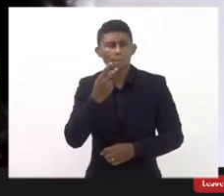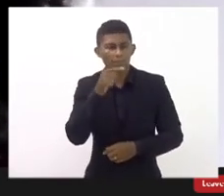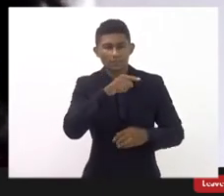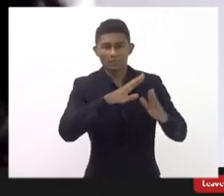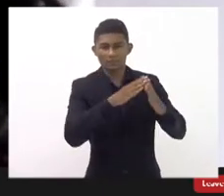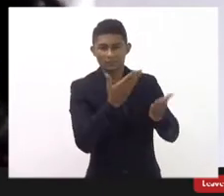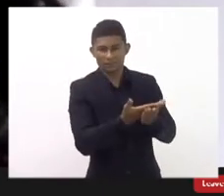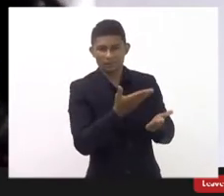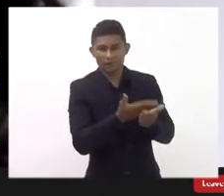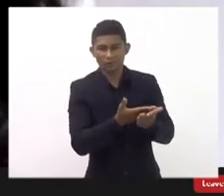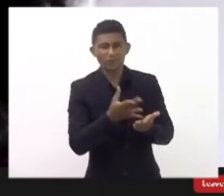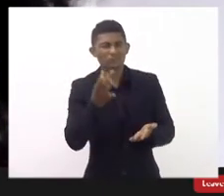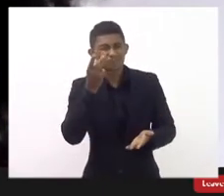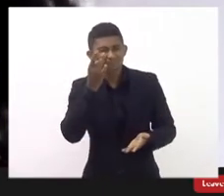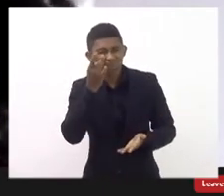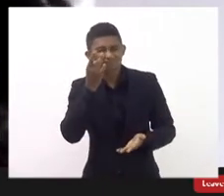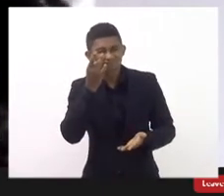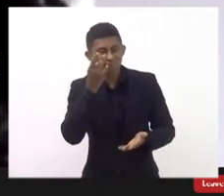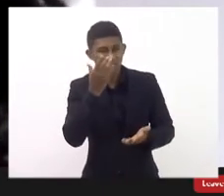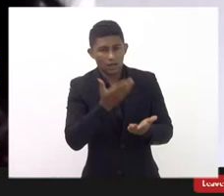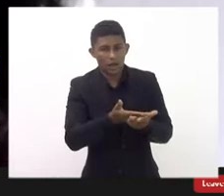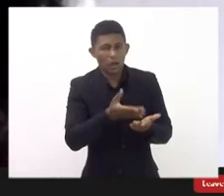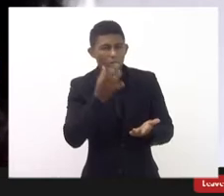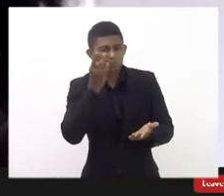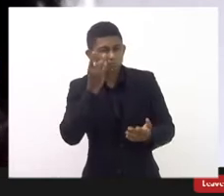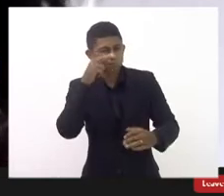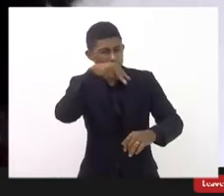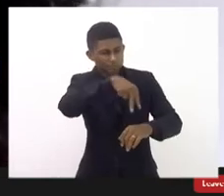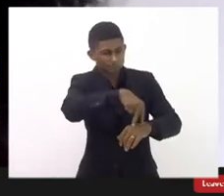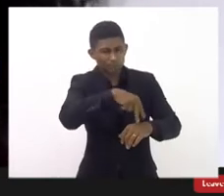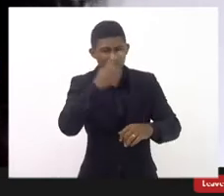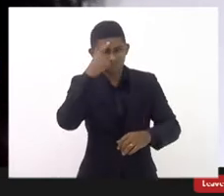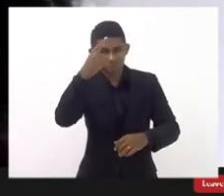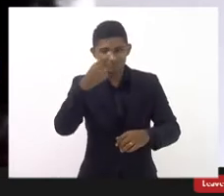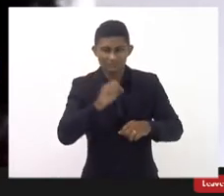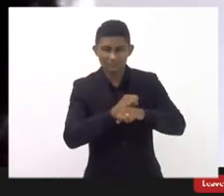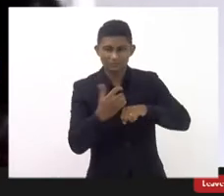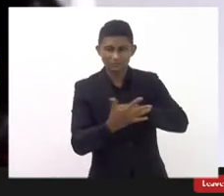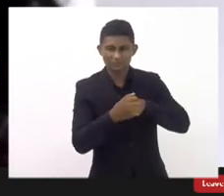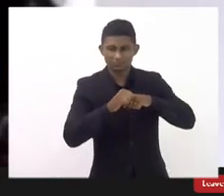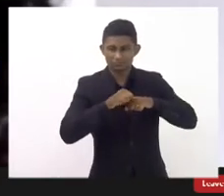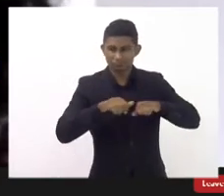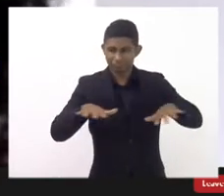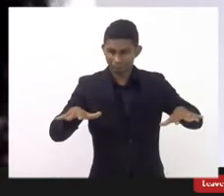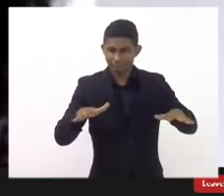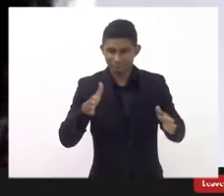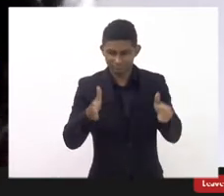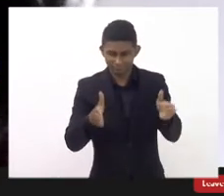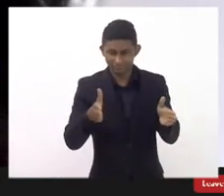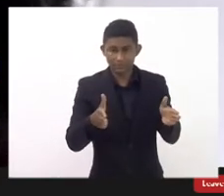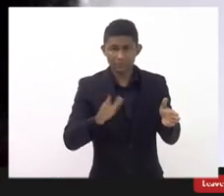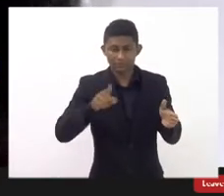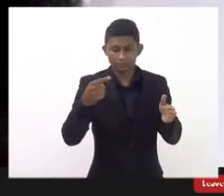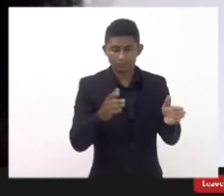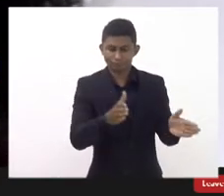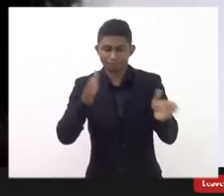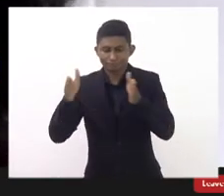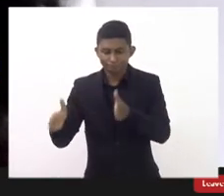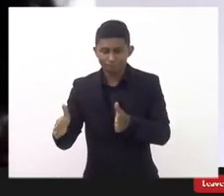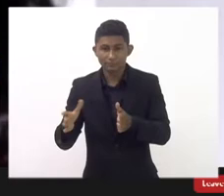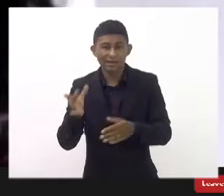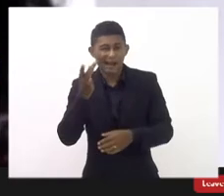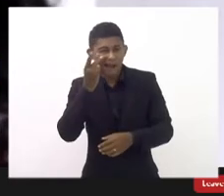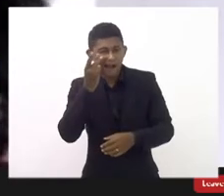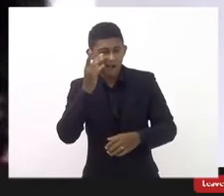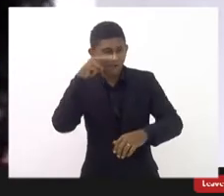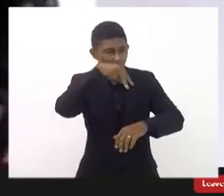presenciais após a suspensão do calendário durante a pandemia, isso vai ser ainda mais difícil, né? Então, assim, a gente